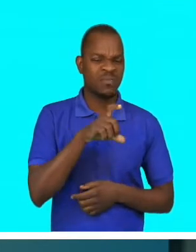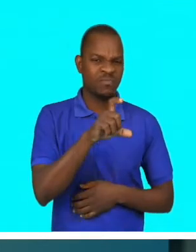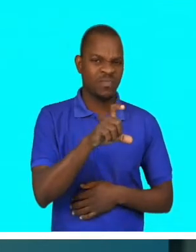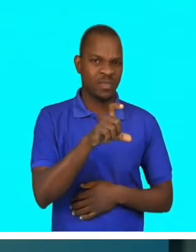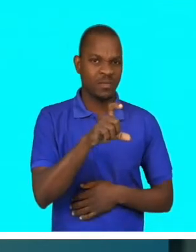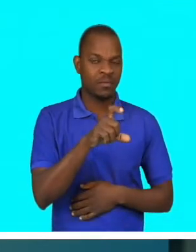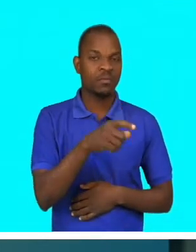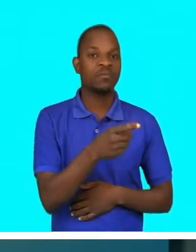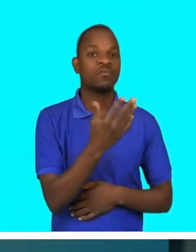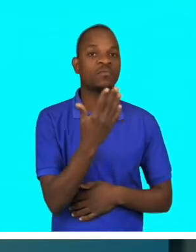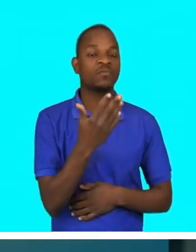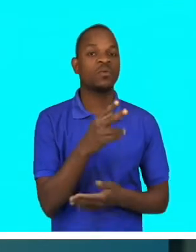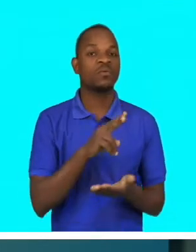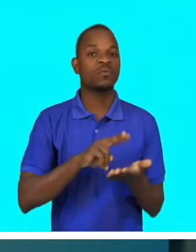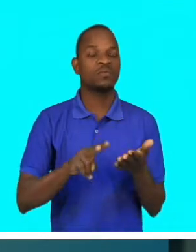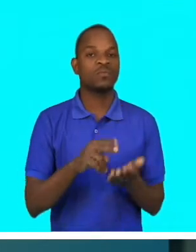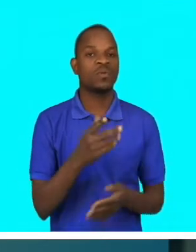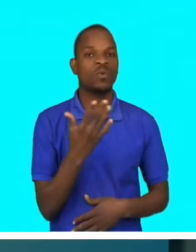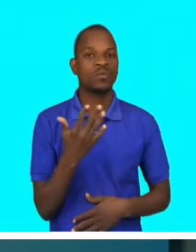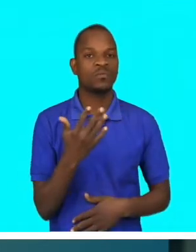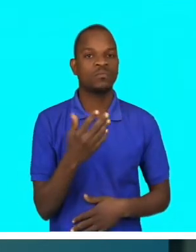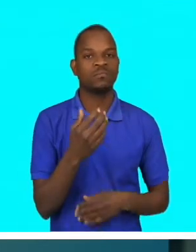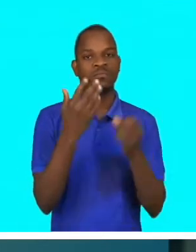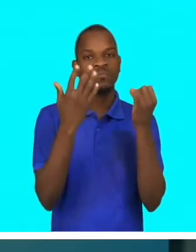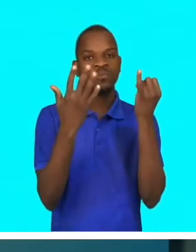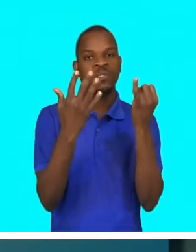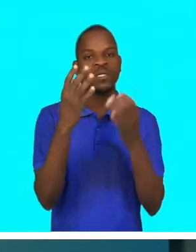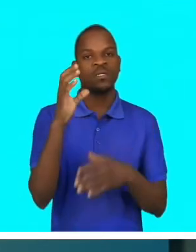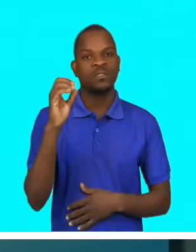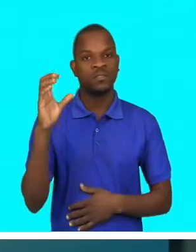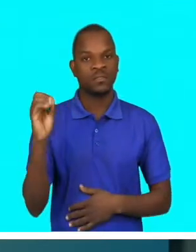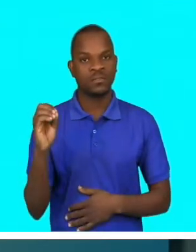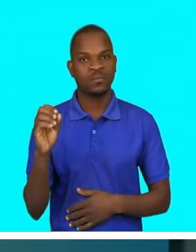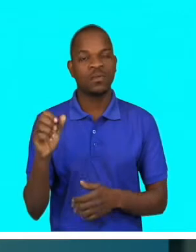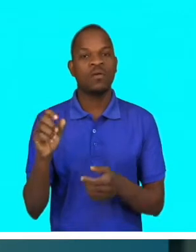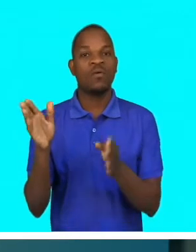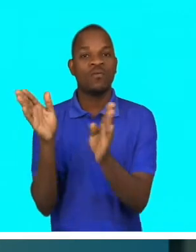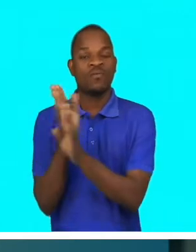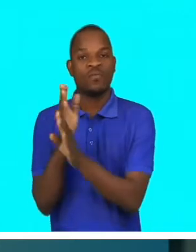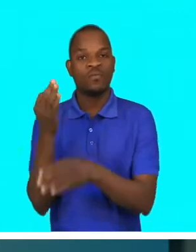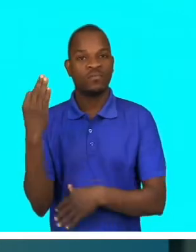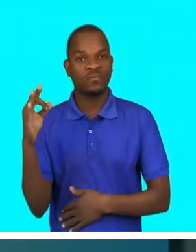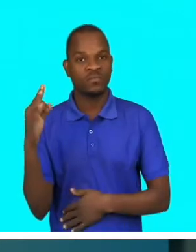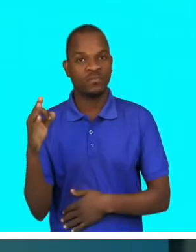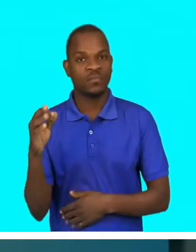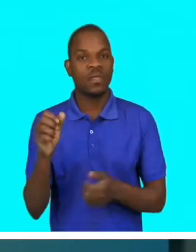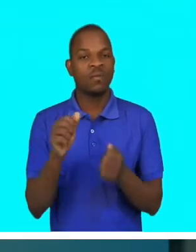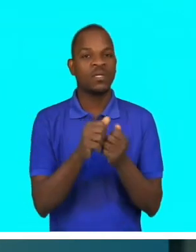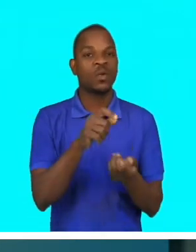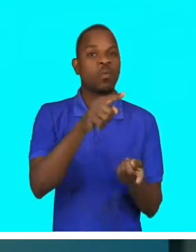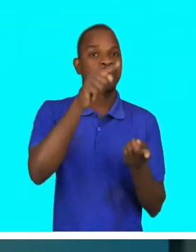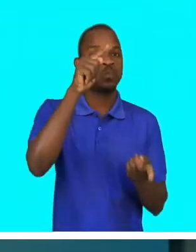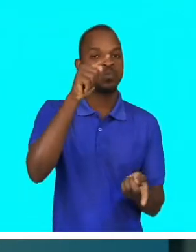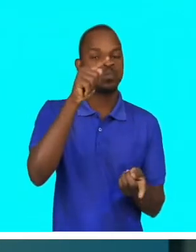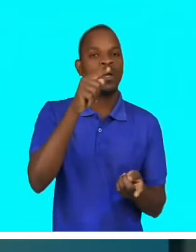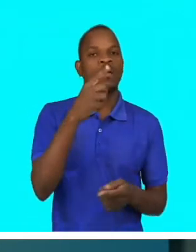frasco pequeno custa 600 medicais fora.